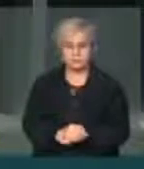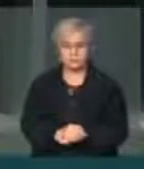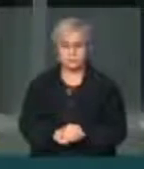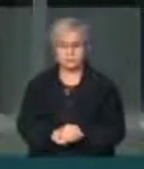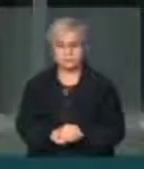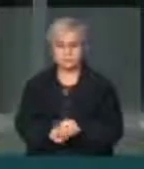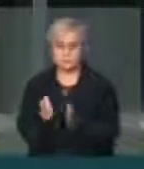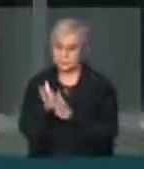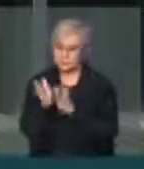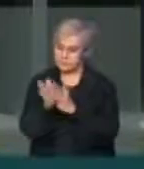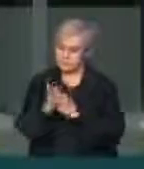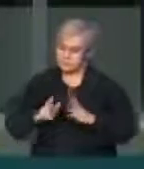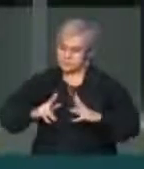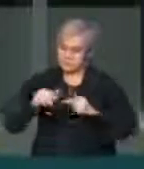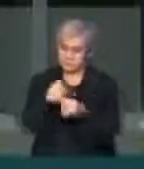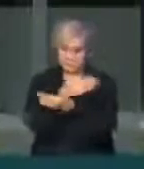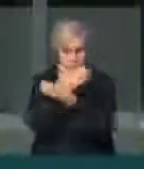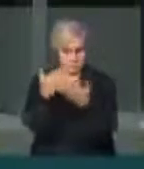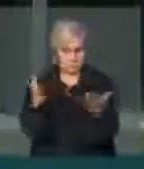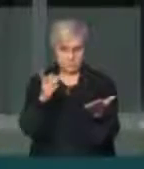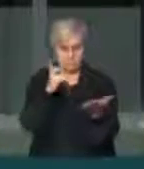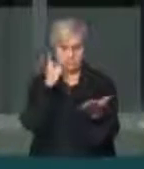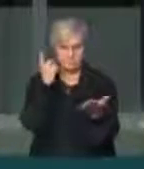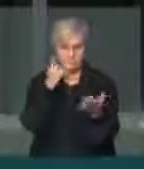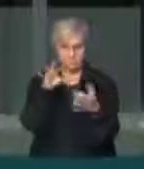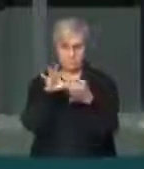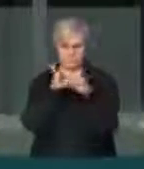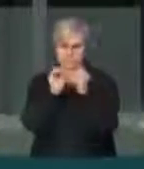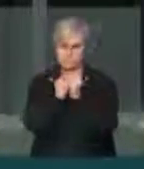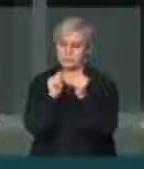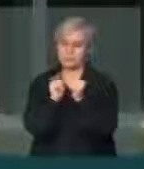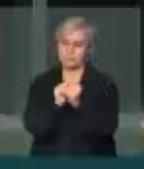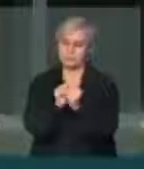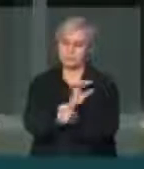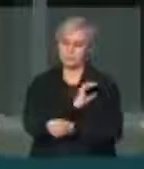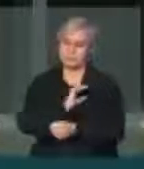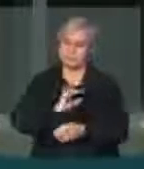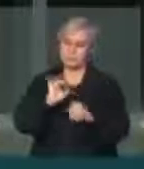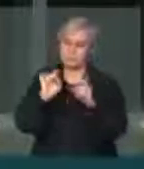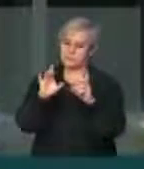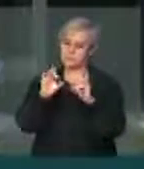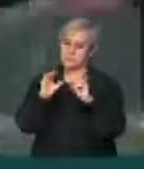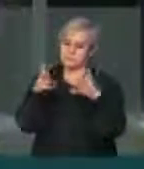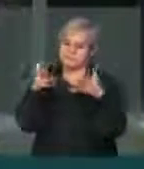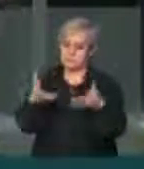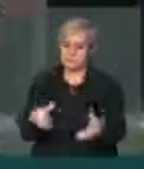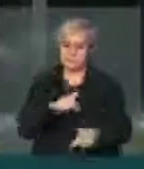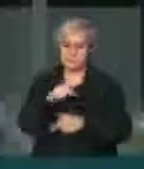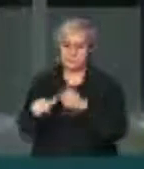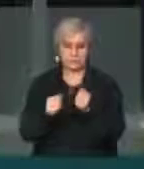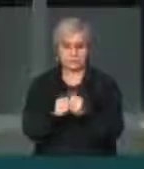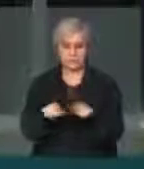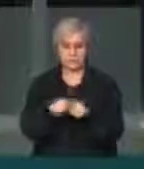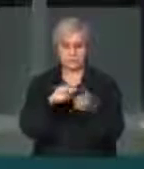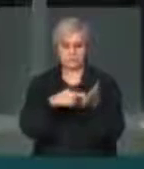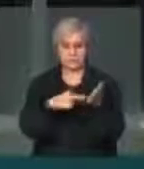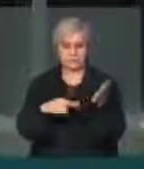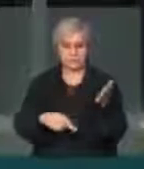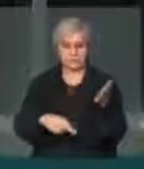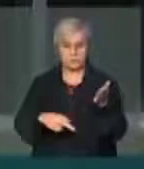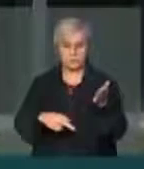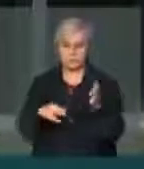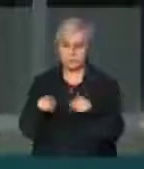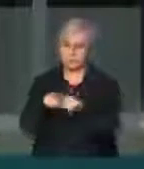isso. Parabéns a todas as senhoras e senhores deputados que compõem para a comissão especial, que fizeram parte da comissão especial, ao relator deputado Lerte Bessa